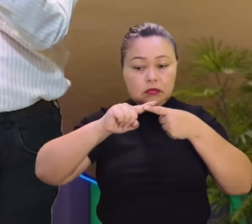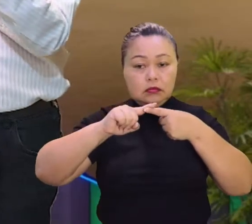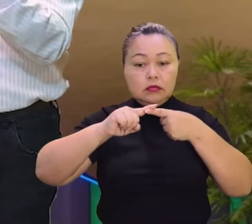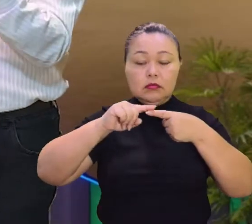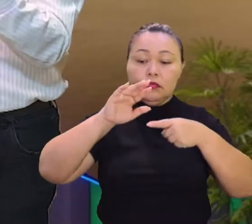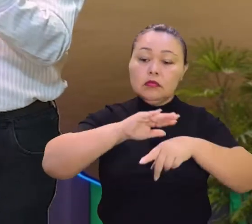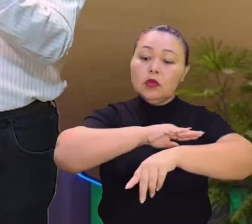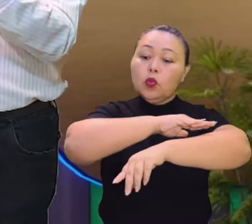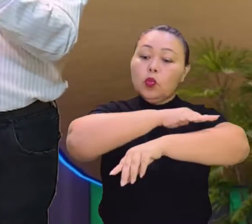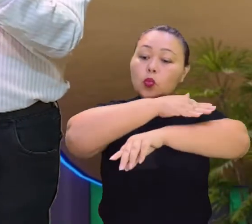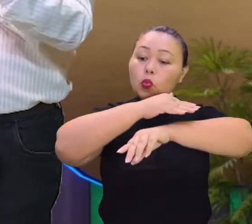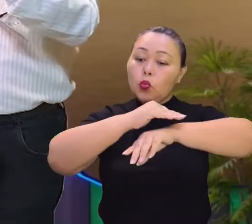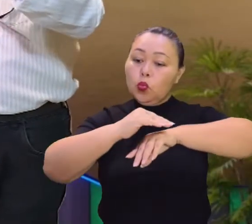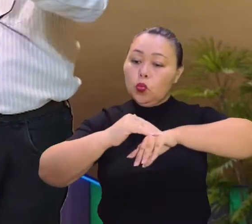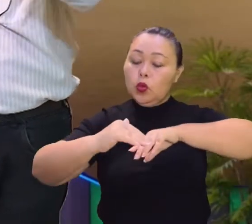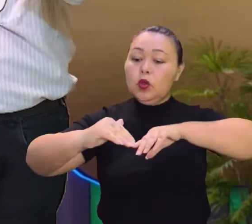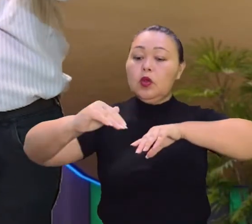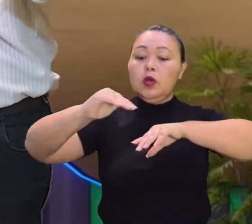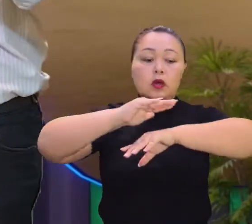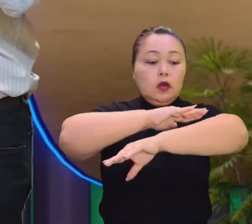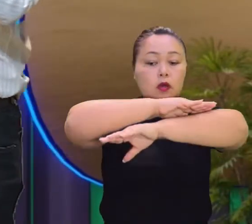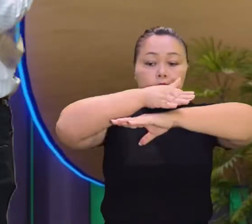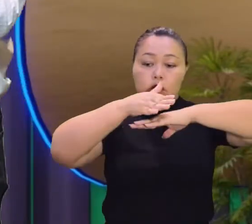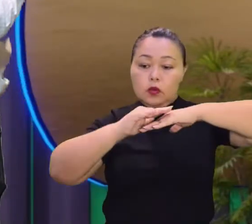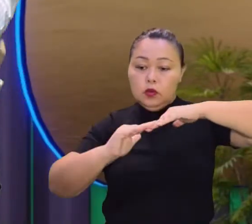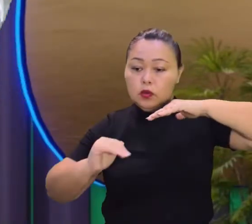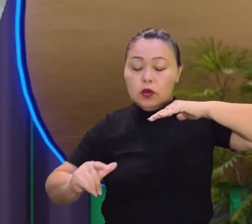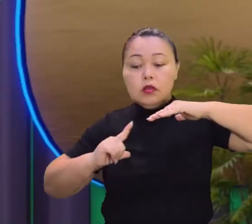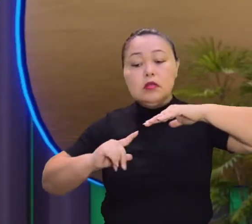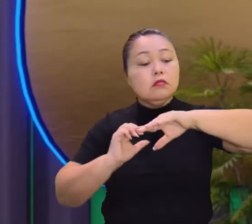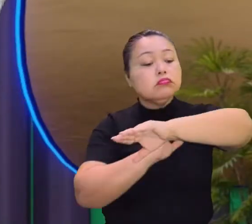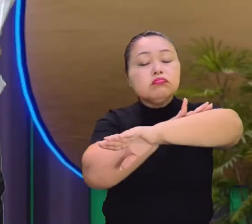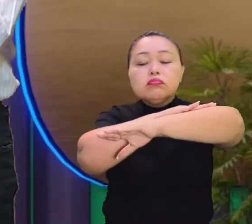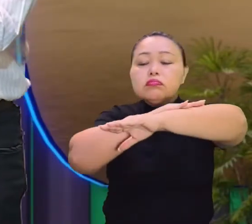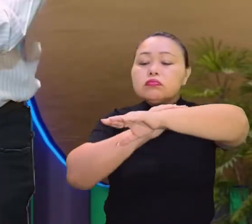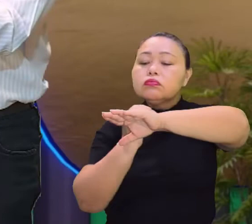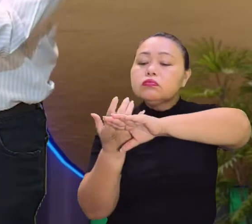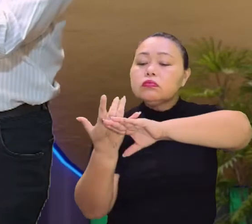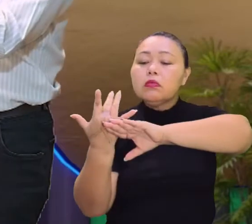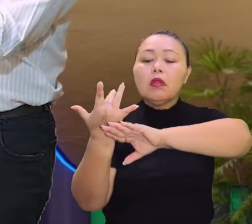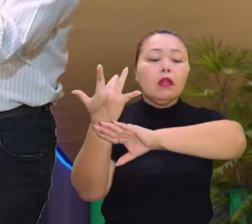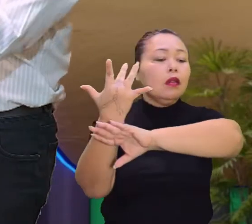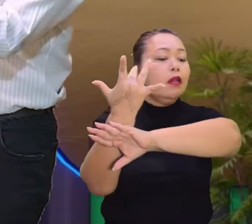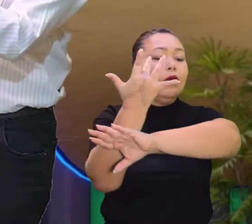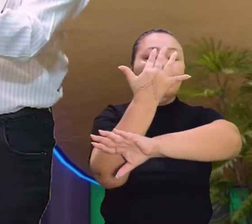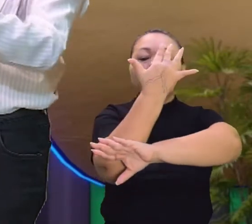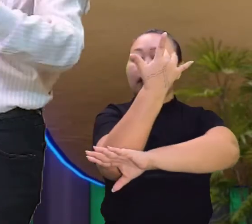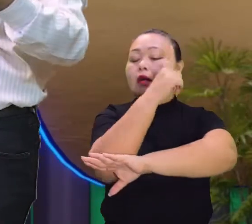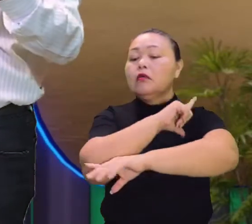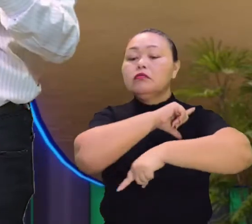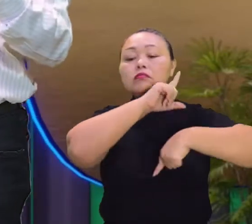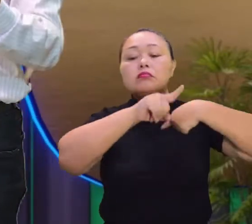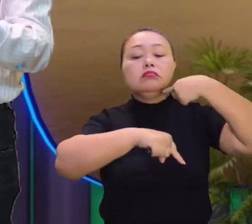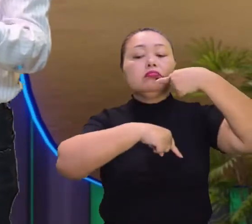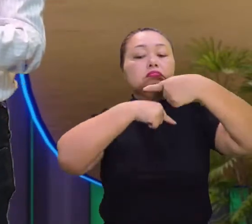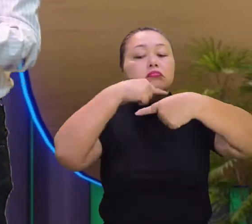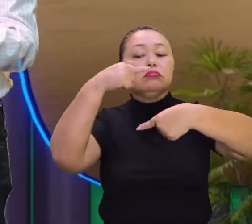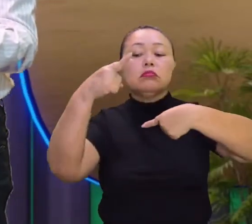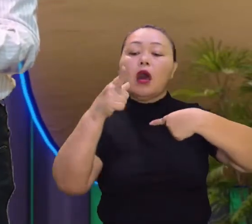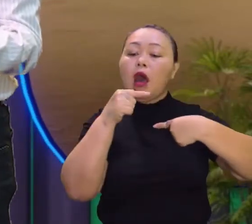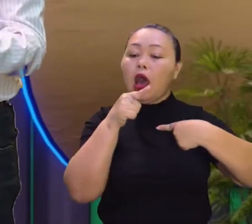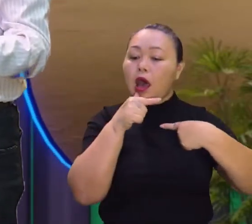no relevo, que interfere na vegetação, que interfere nesse ciclo